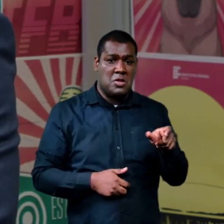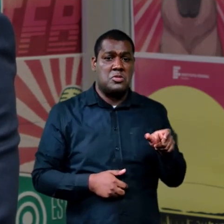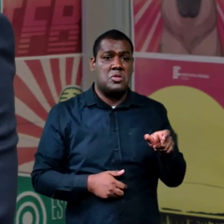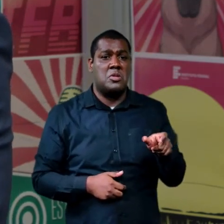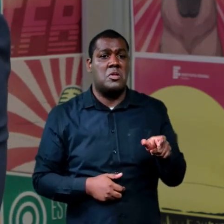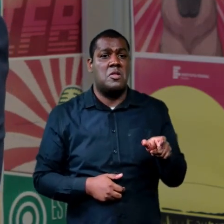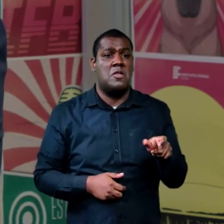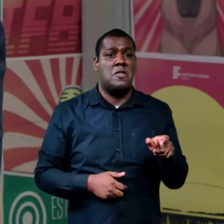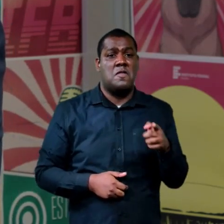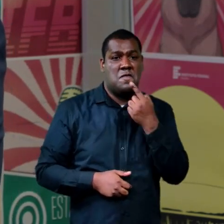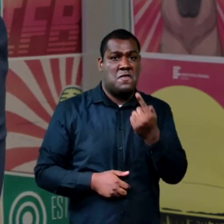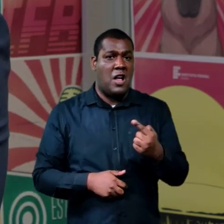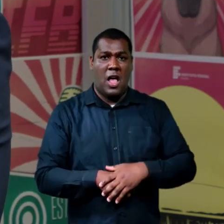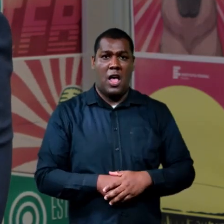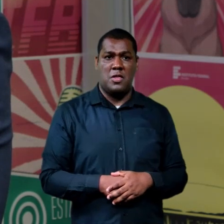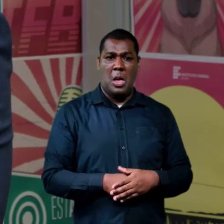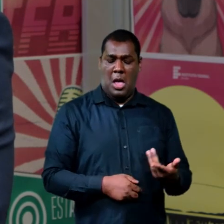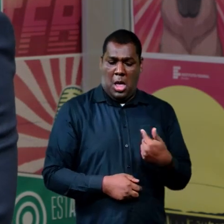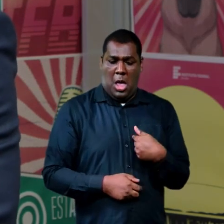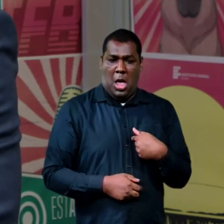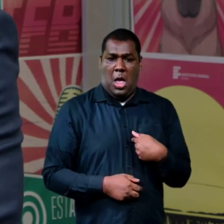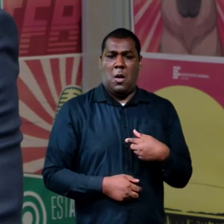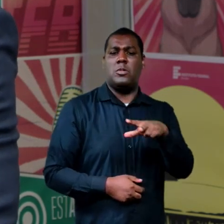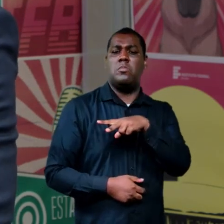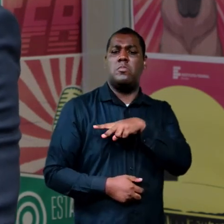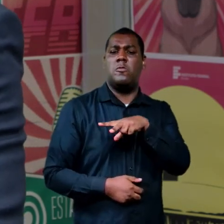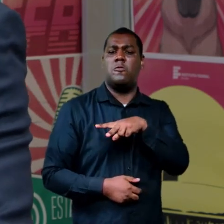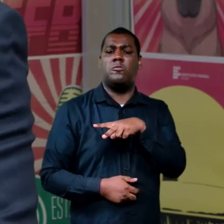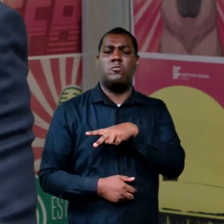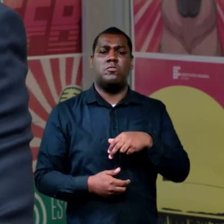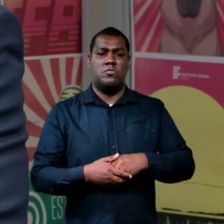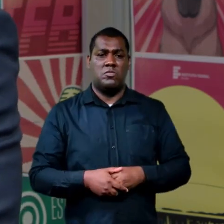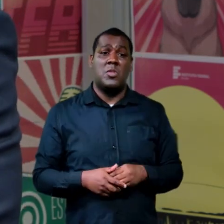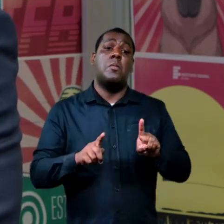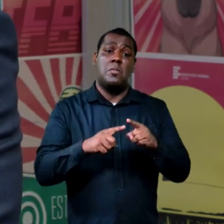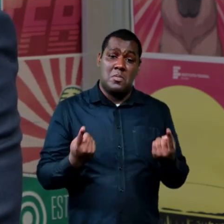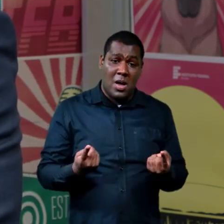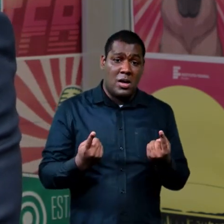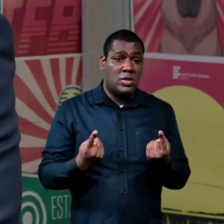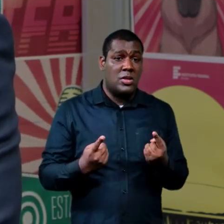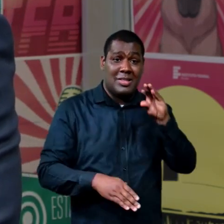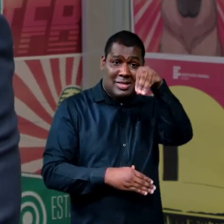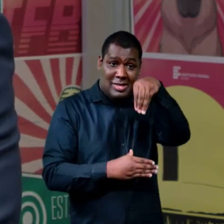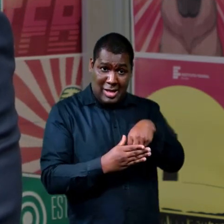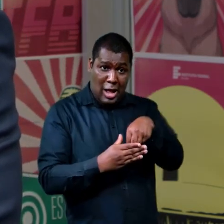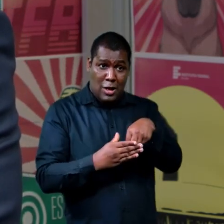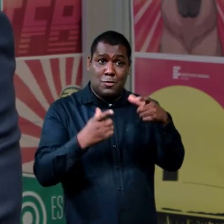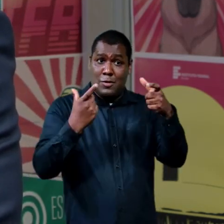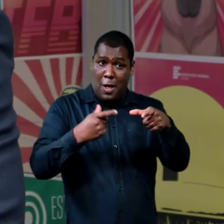invocar a privacidade, uma vez que é inerente àquele próprio ambiente, um ambiente